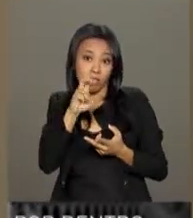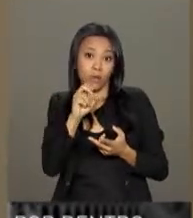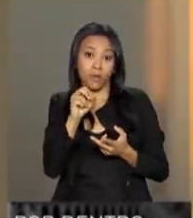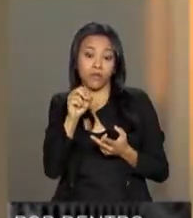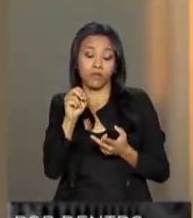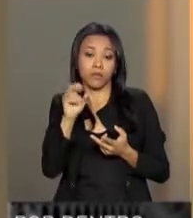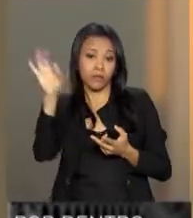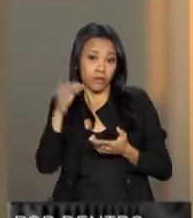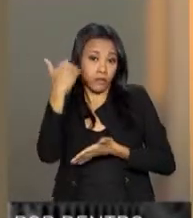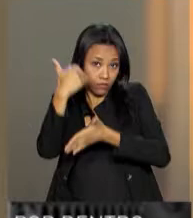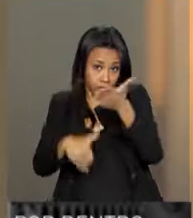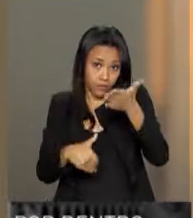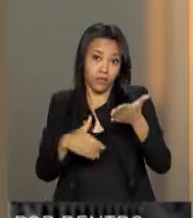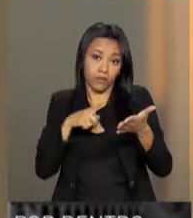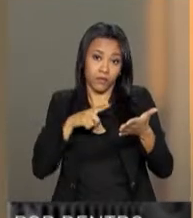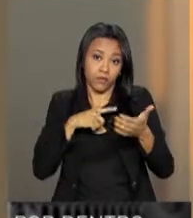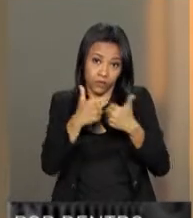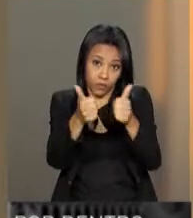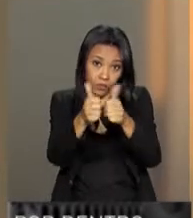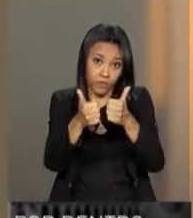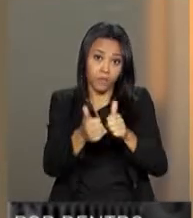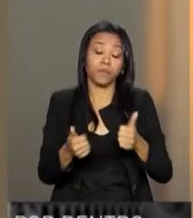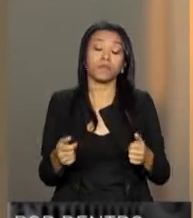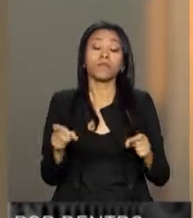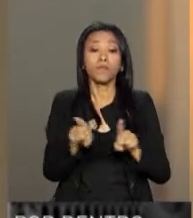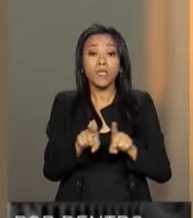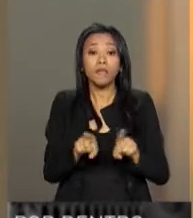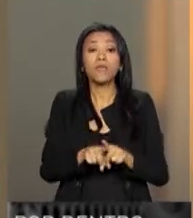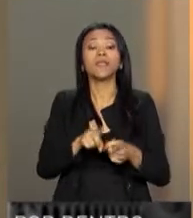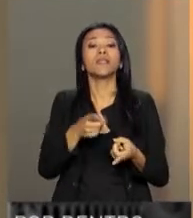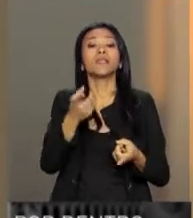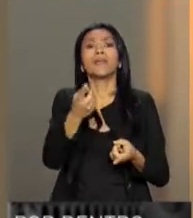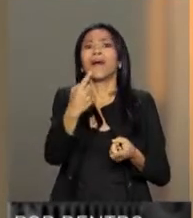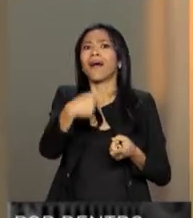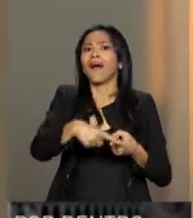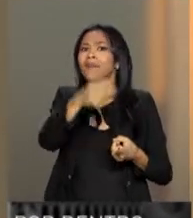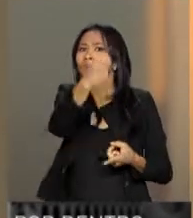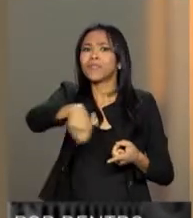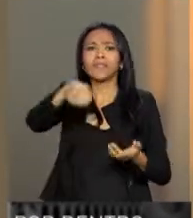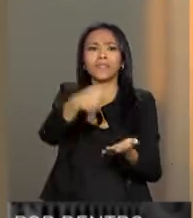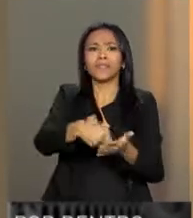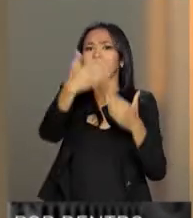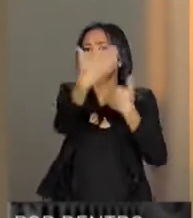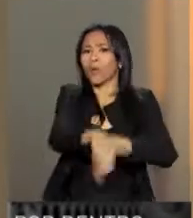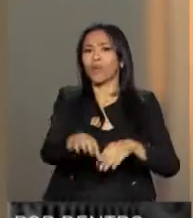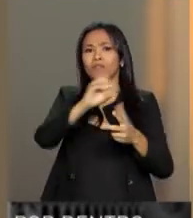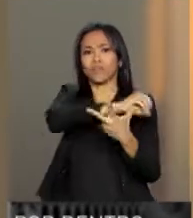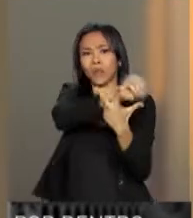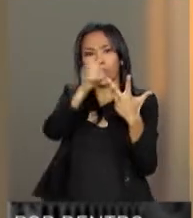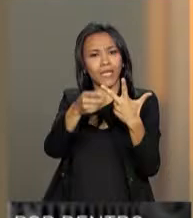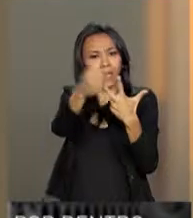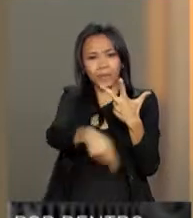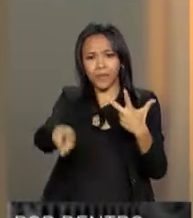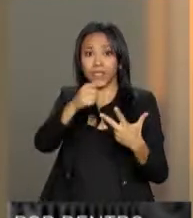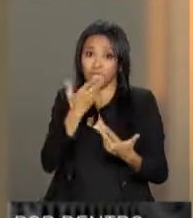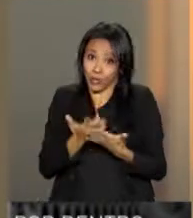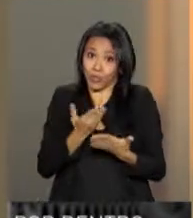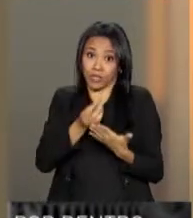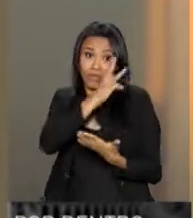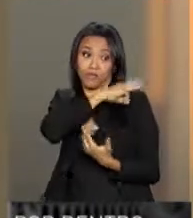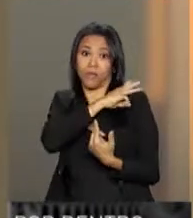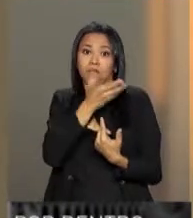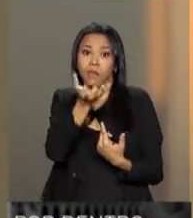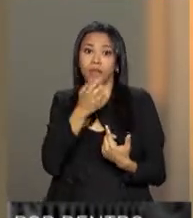e além disso também a isenção na taxa de inscrição do enem para esses jovens que estão estudando ensino médio e que pretendem